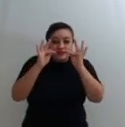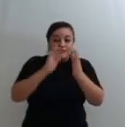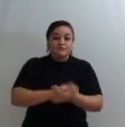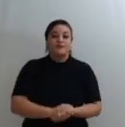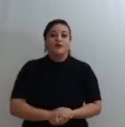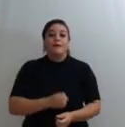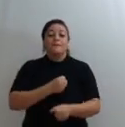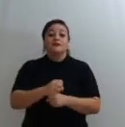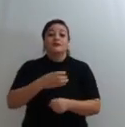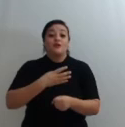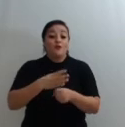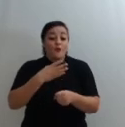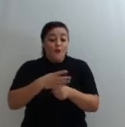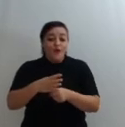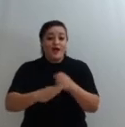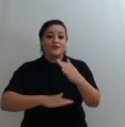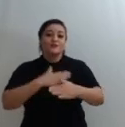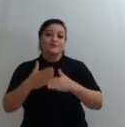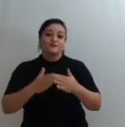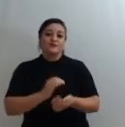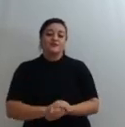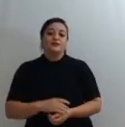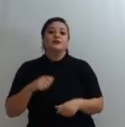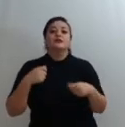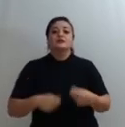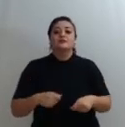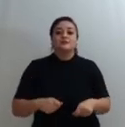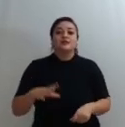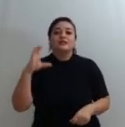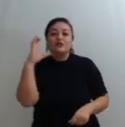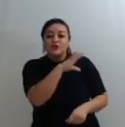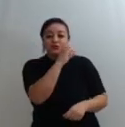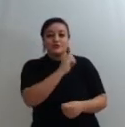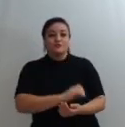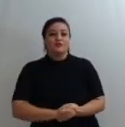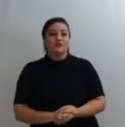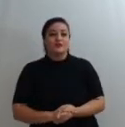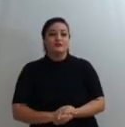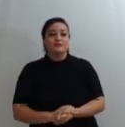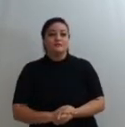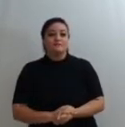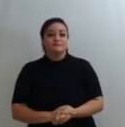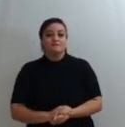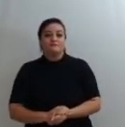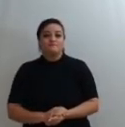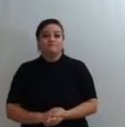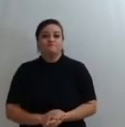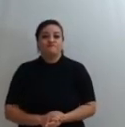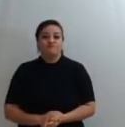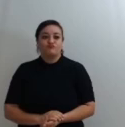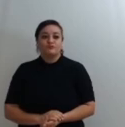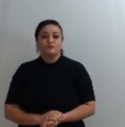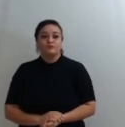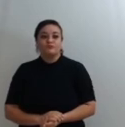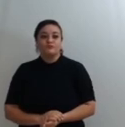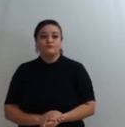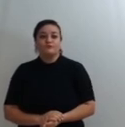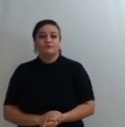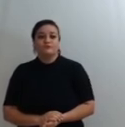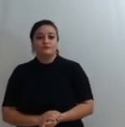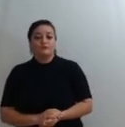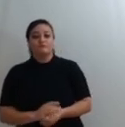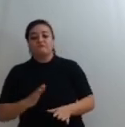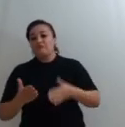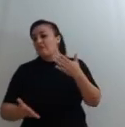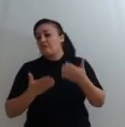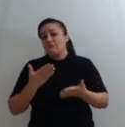4 anos. Então, se houvesse uma necessidade urgente, imperiosa, de ameaça, ordem pública, enfim, qualquer uma das...